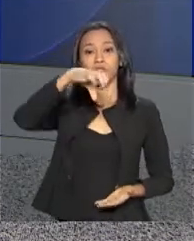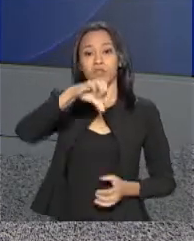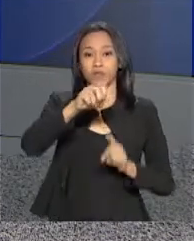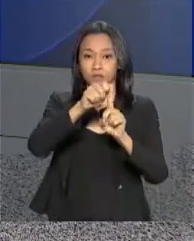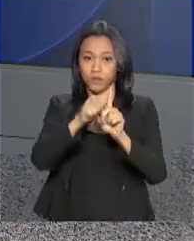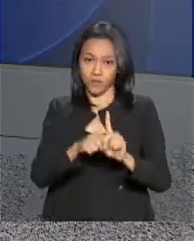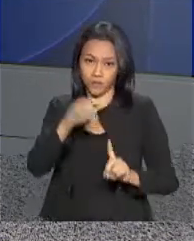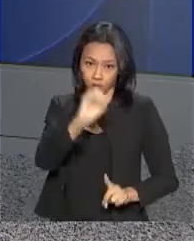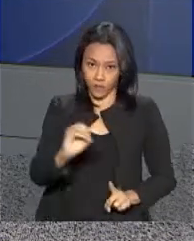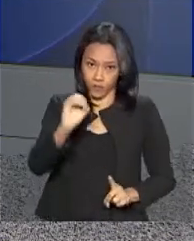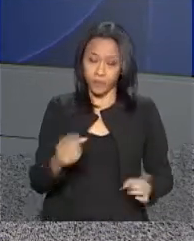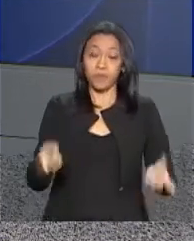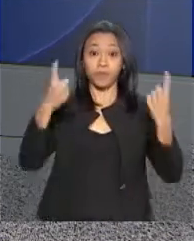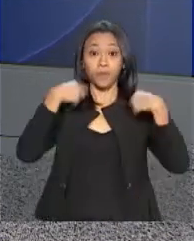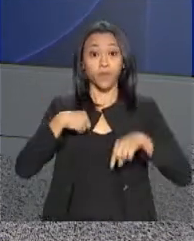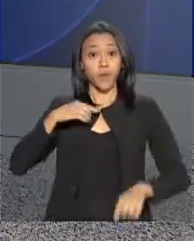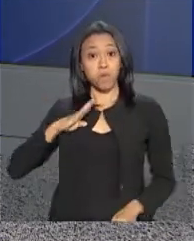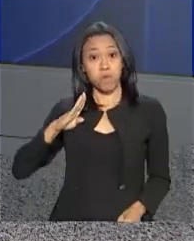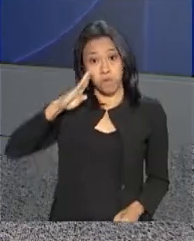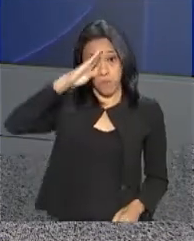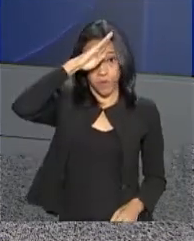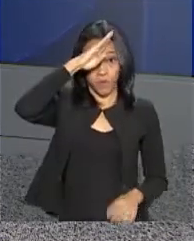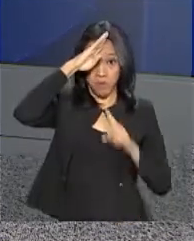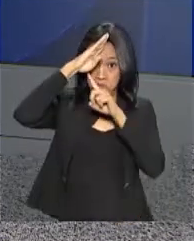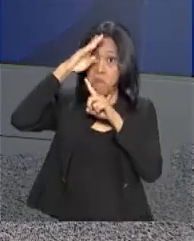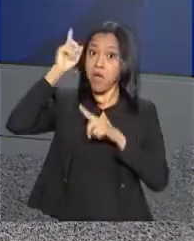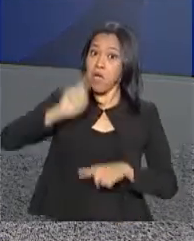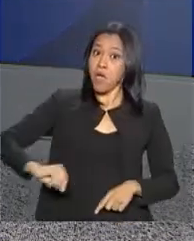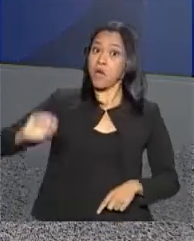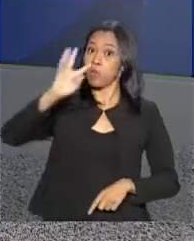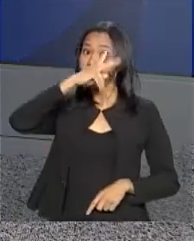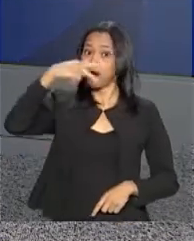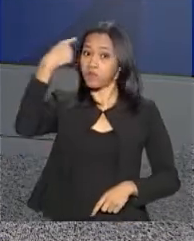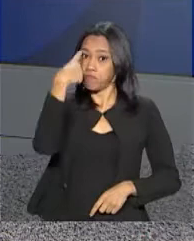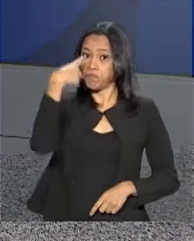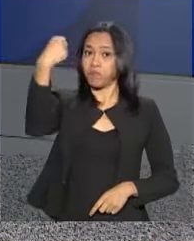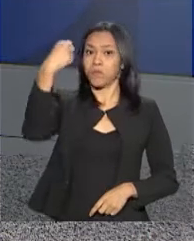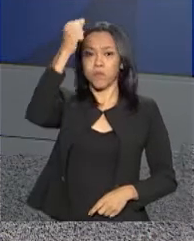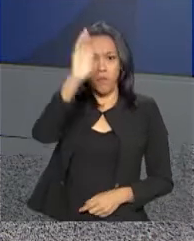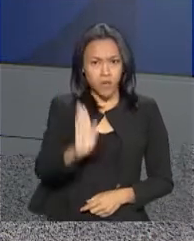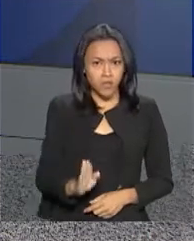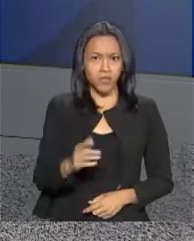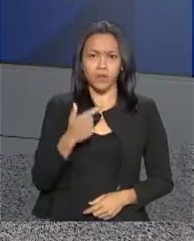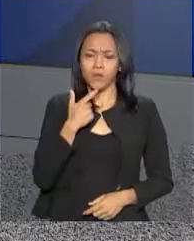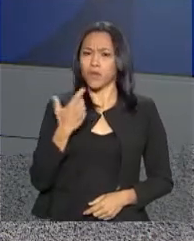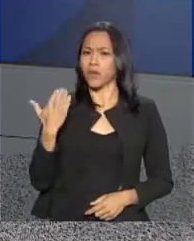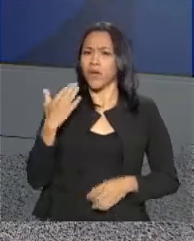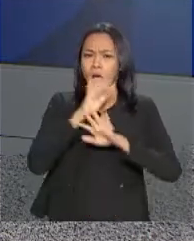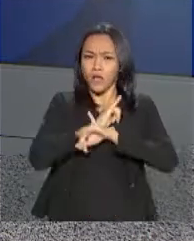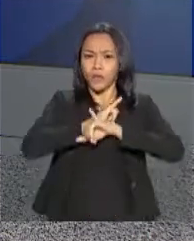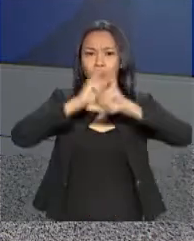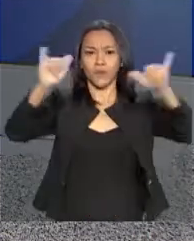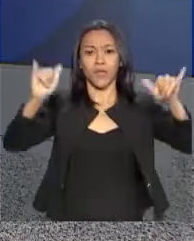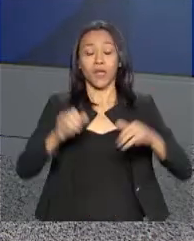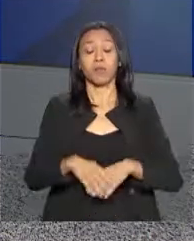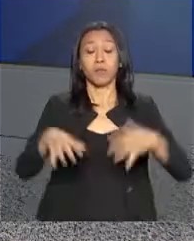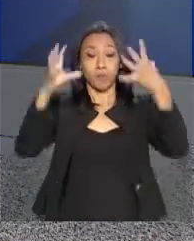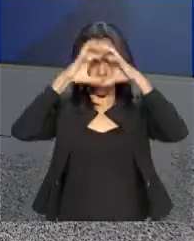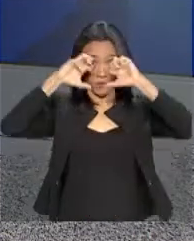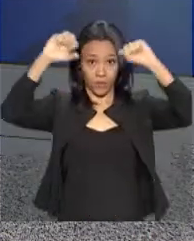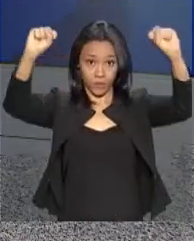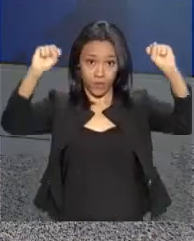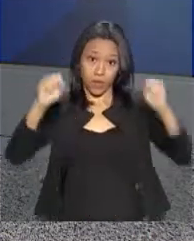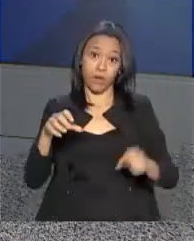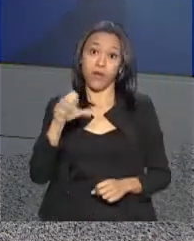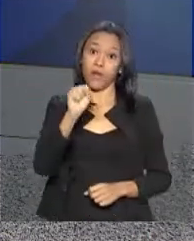outubro jair bolsonaro é o presidente eleito do brasil logo após o resultado anunciado pelo tribunal superior eleitoral o